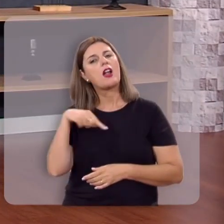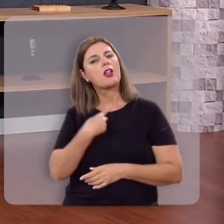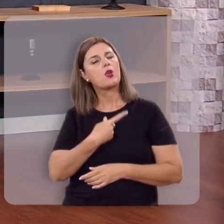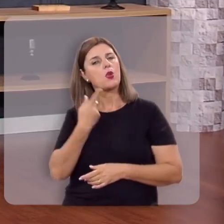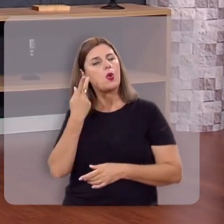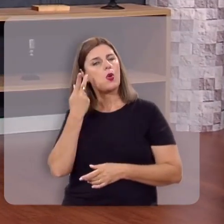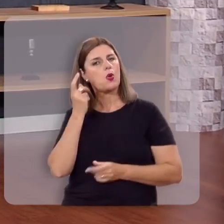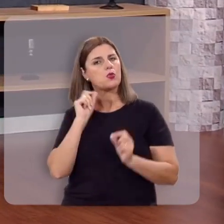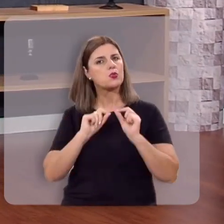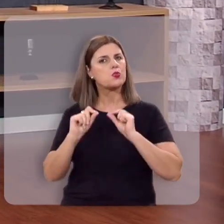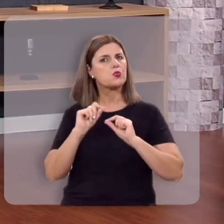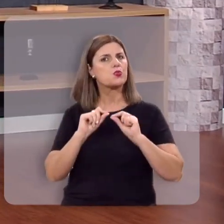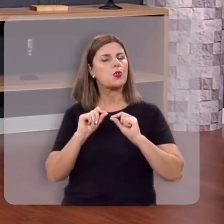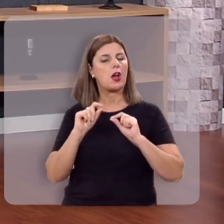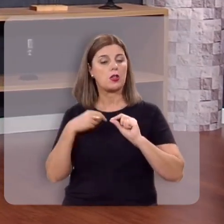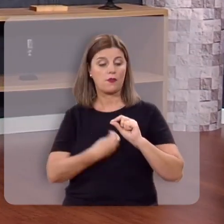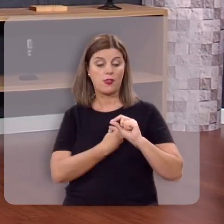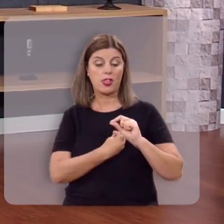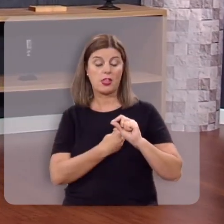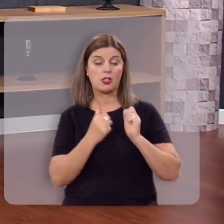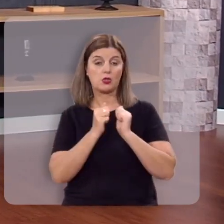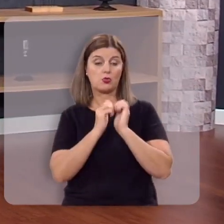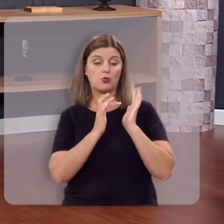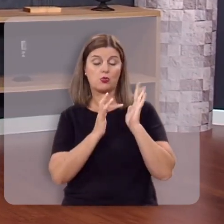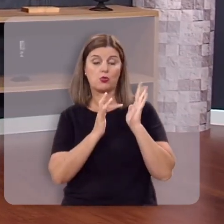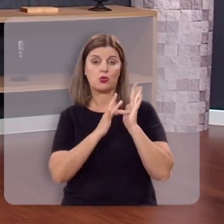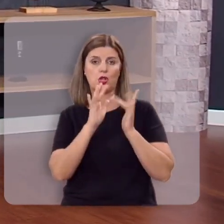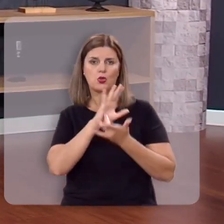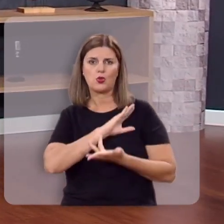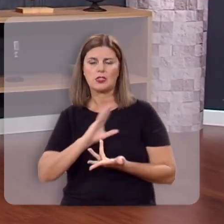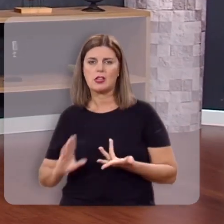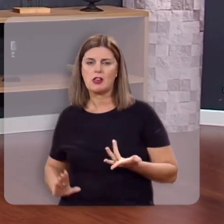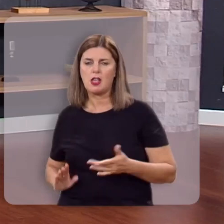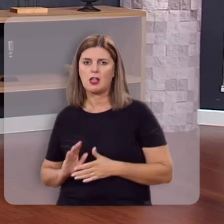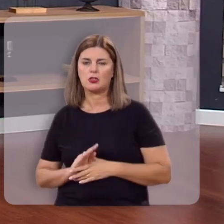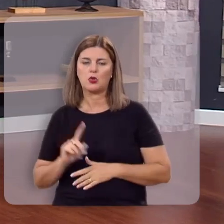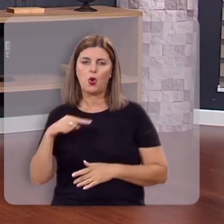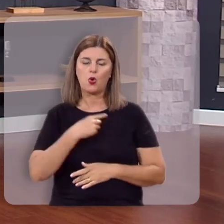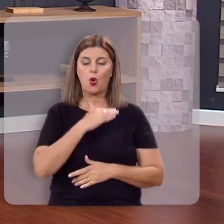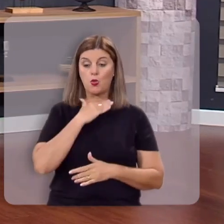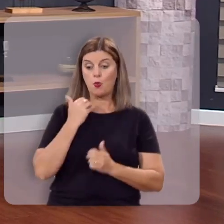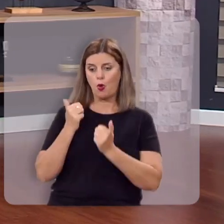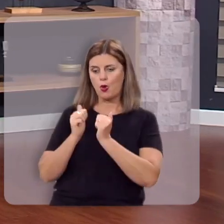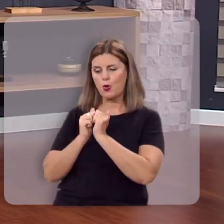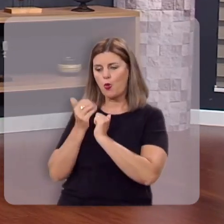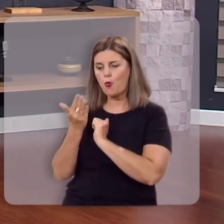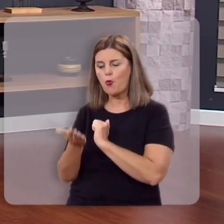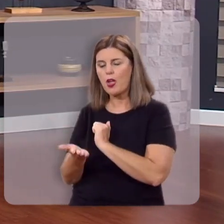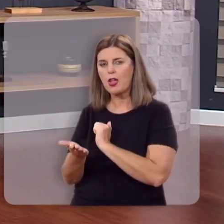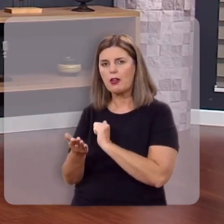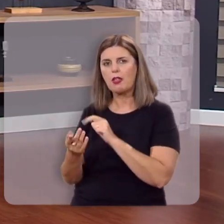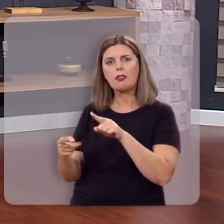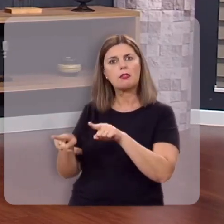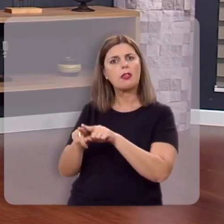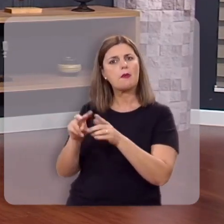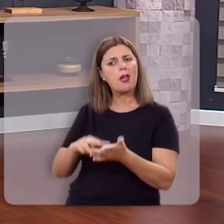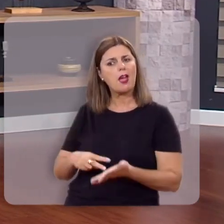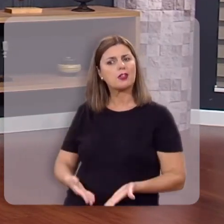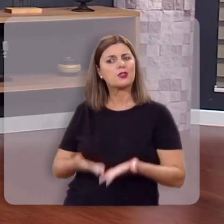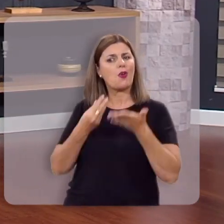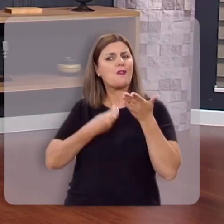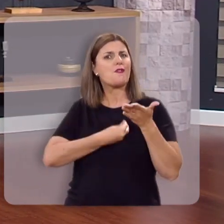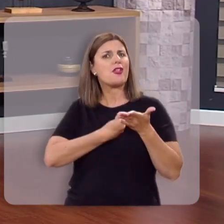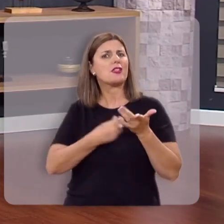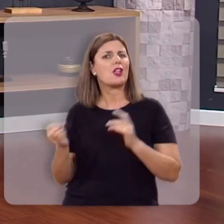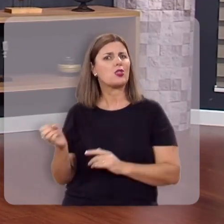maneira eloquente a nossa nova vida em Cristo. Uma vez que morremos com Ele, ressuscitamos para uma nova